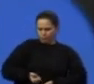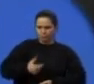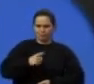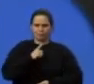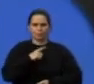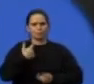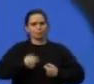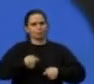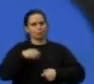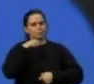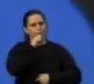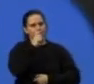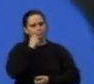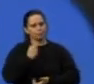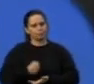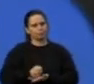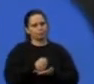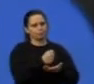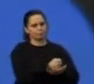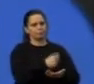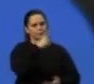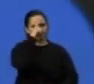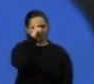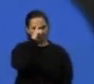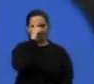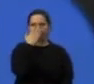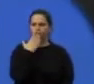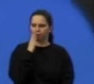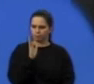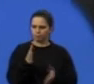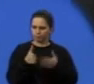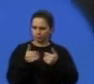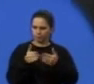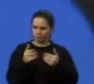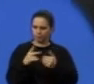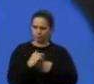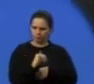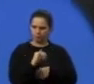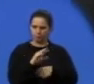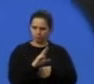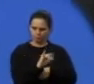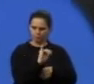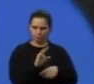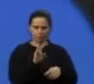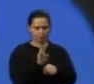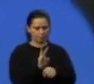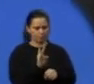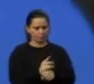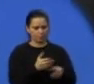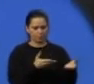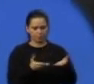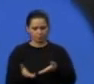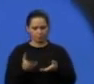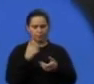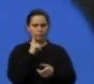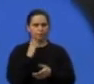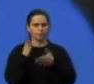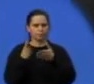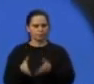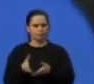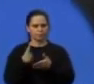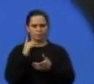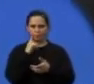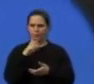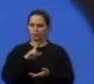ser socorrida? Pedir alguém para chamar socorro médico enquanto atender a vítima. Manter a vítima